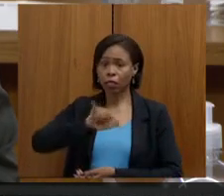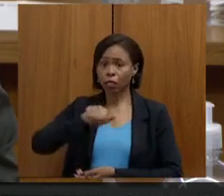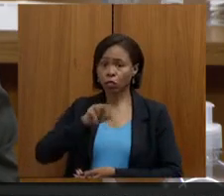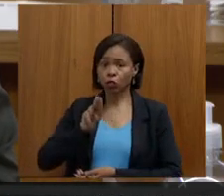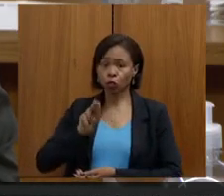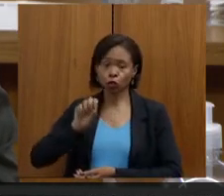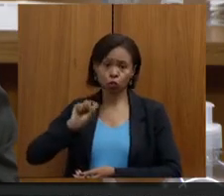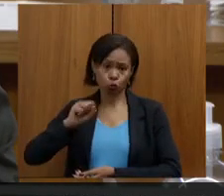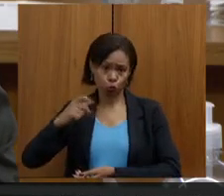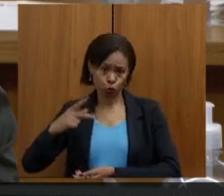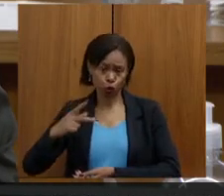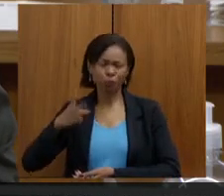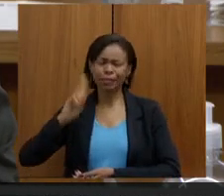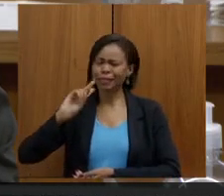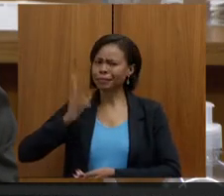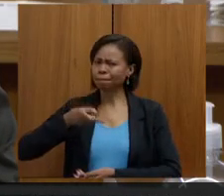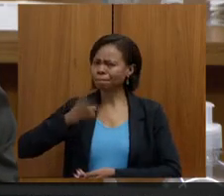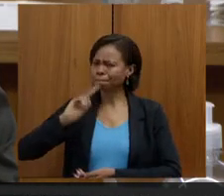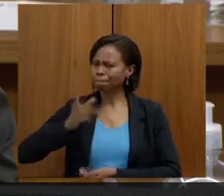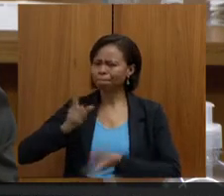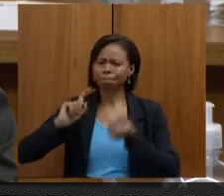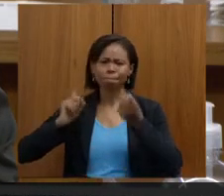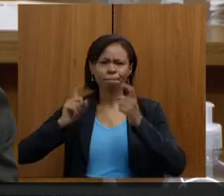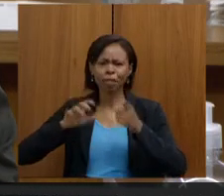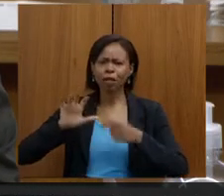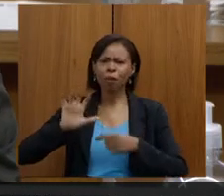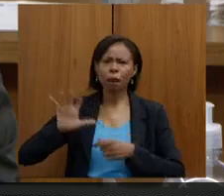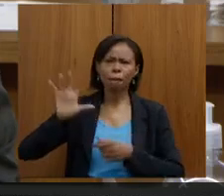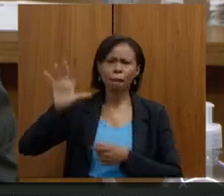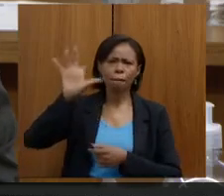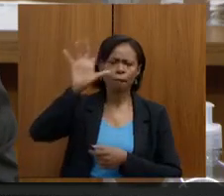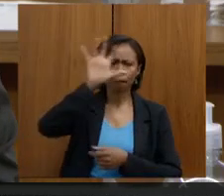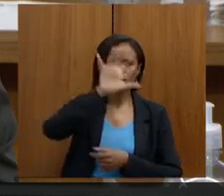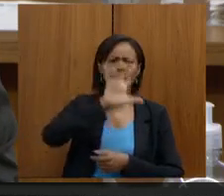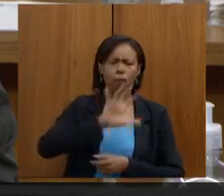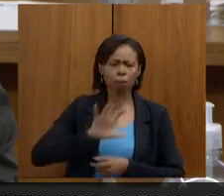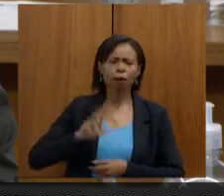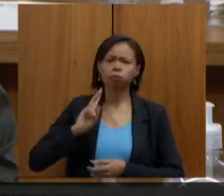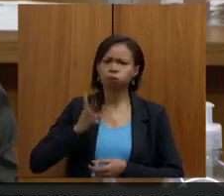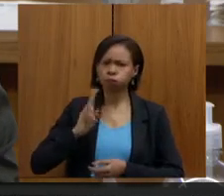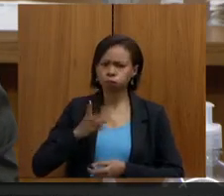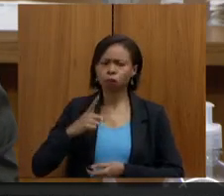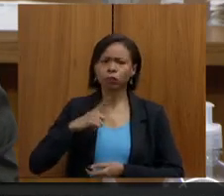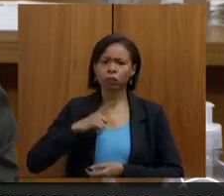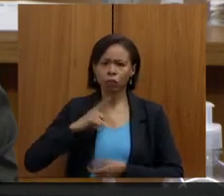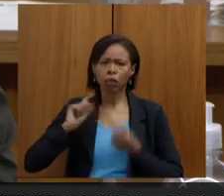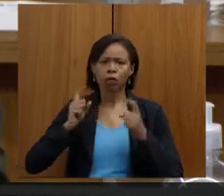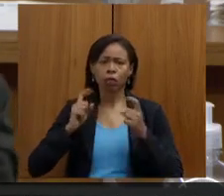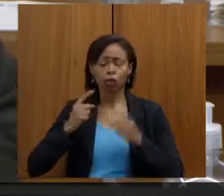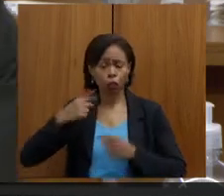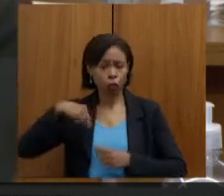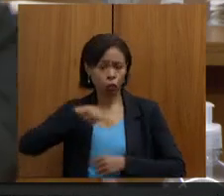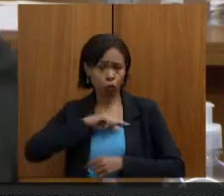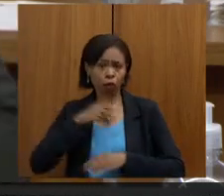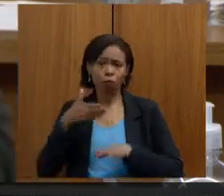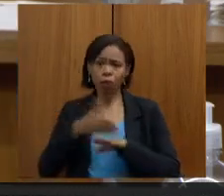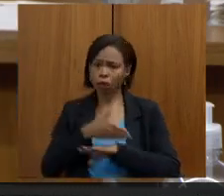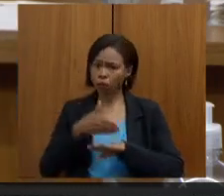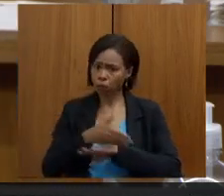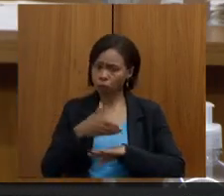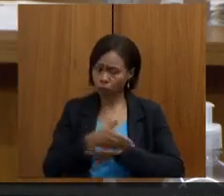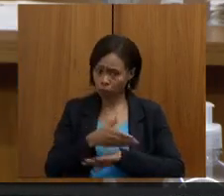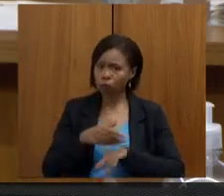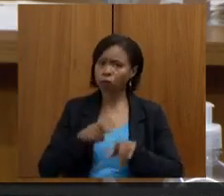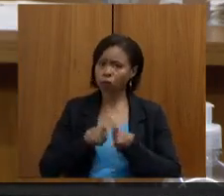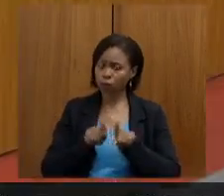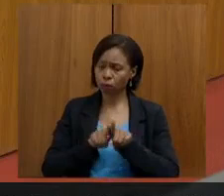acontecem frequentemente de forma regionalizada e nós participamos ativamente de todas